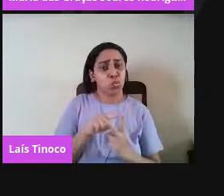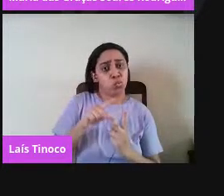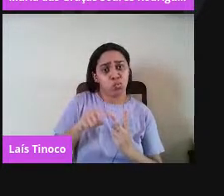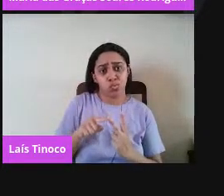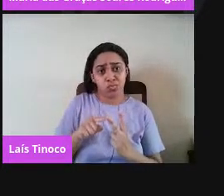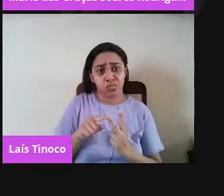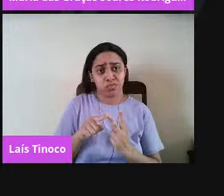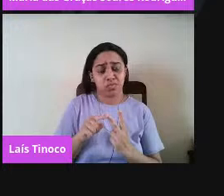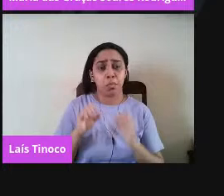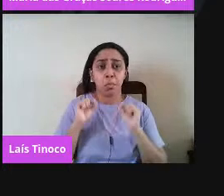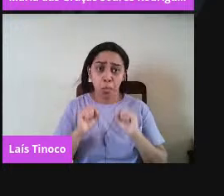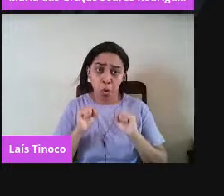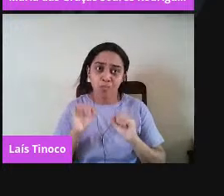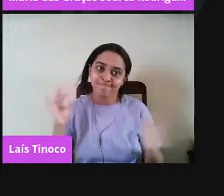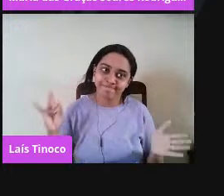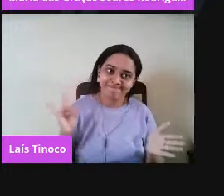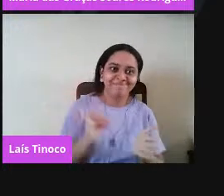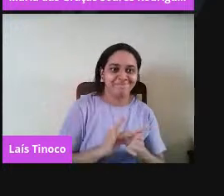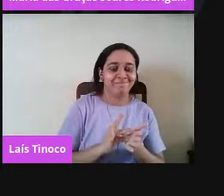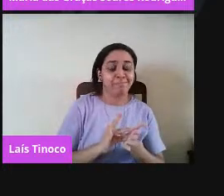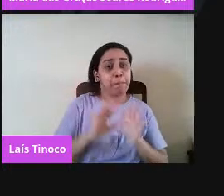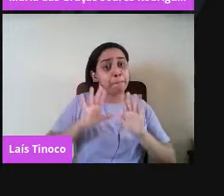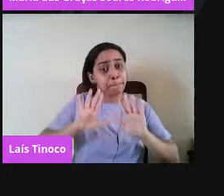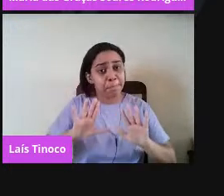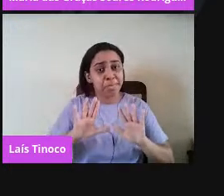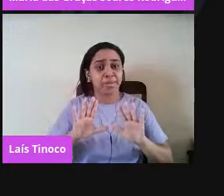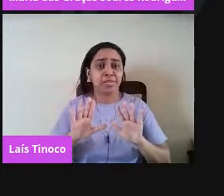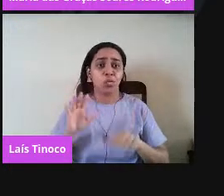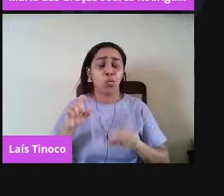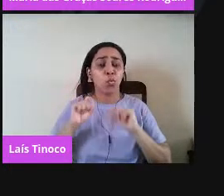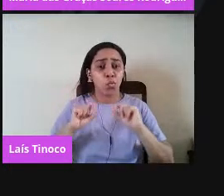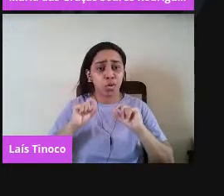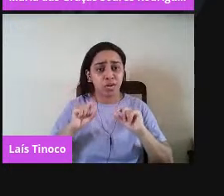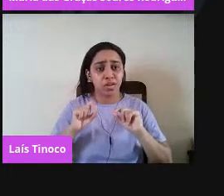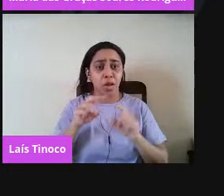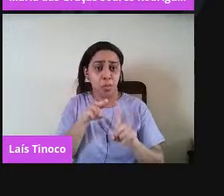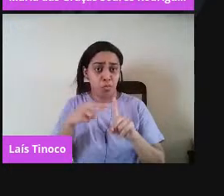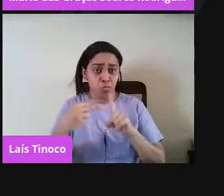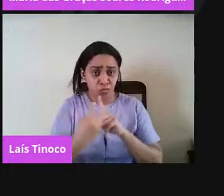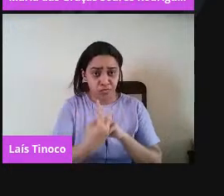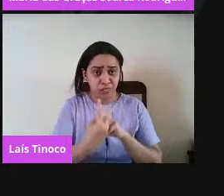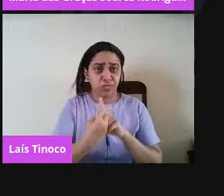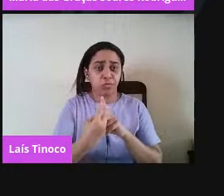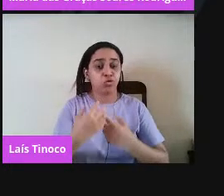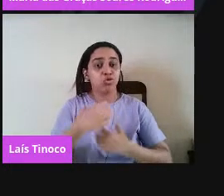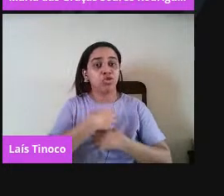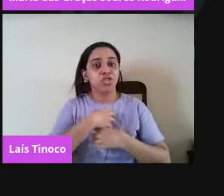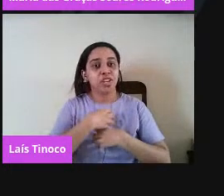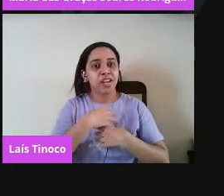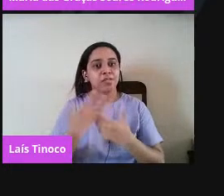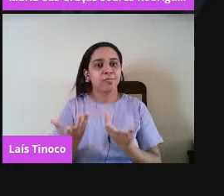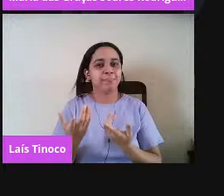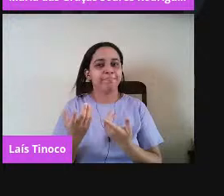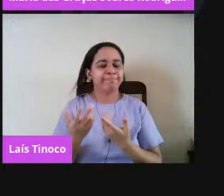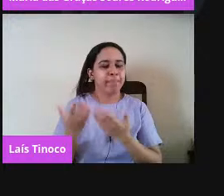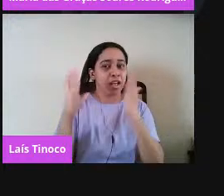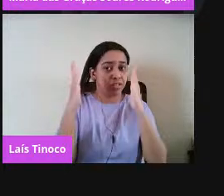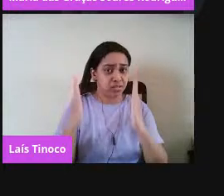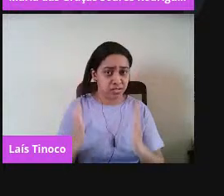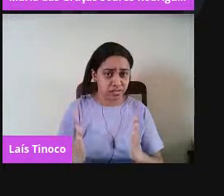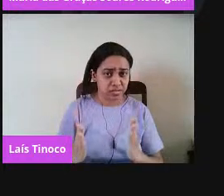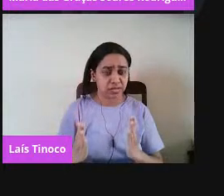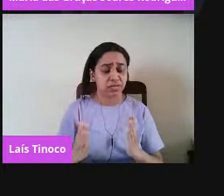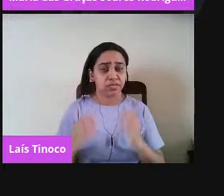O que poderia ser verdade, mas isso seria, apesar disso, um ponto de vista, uma forma de considerar. Pois